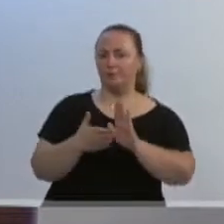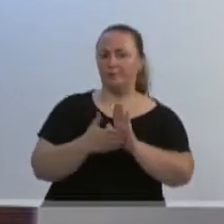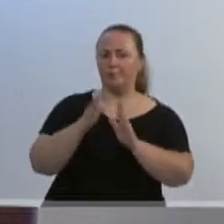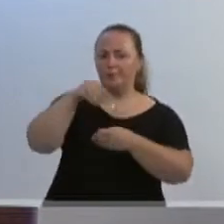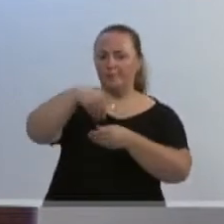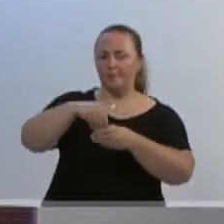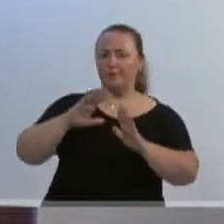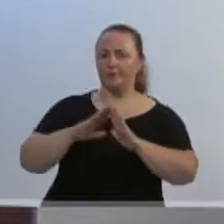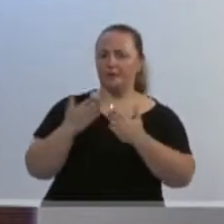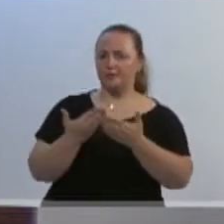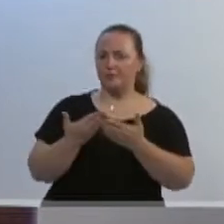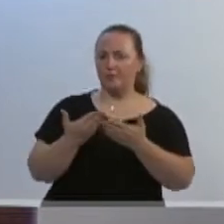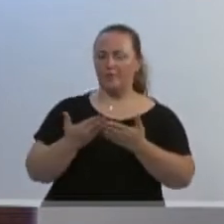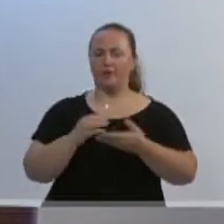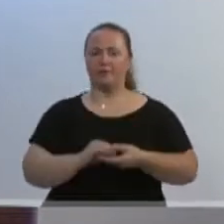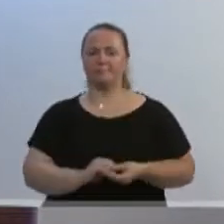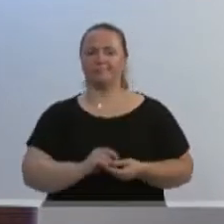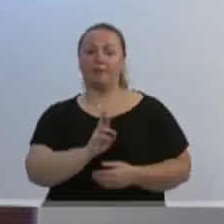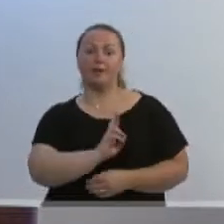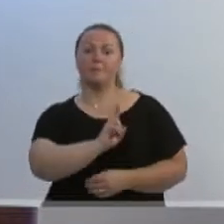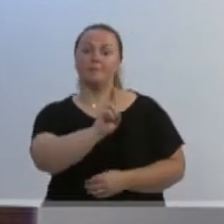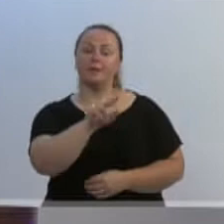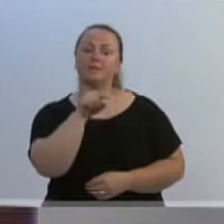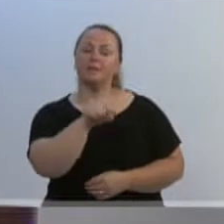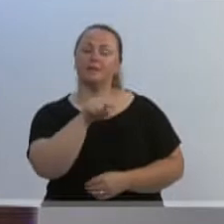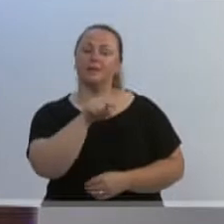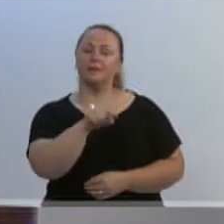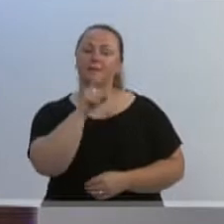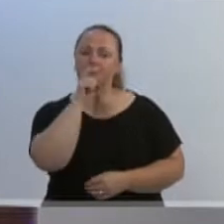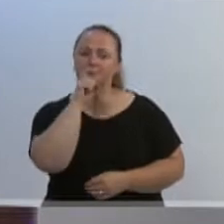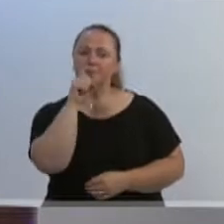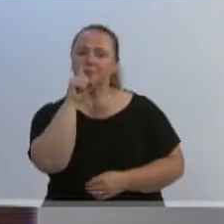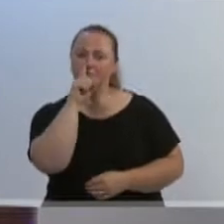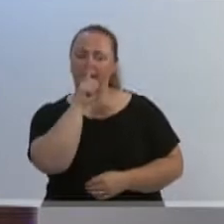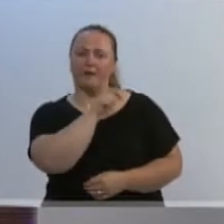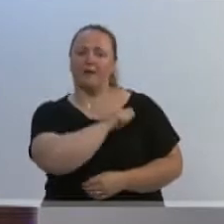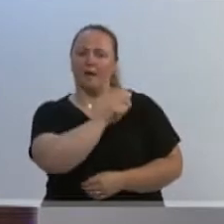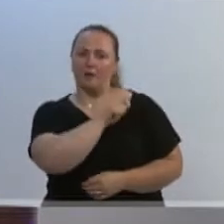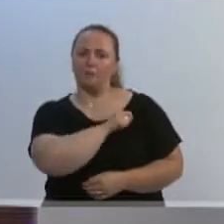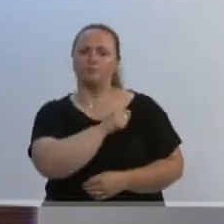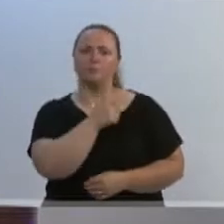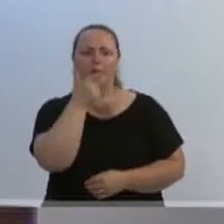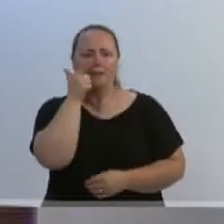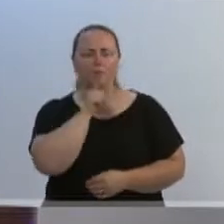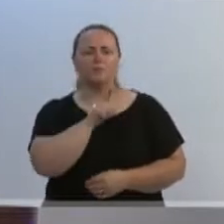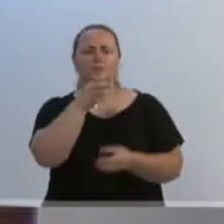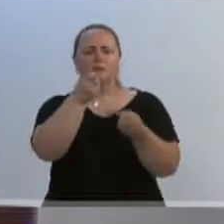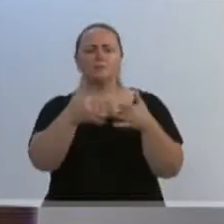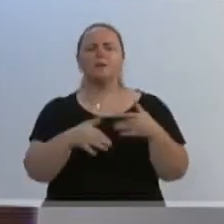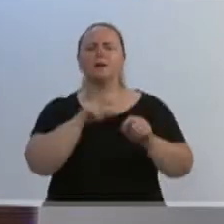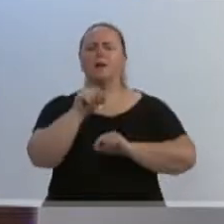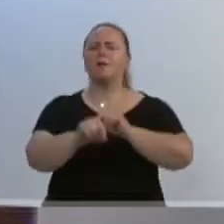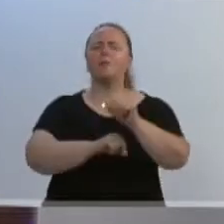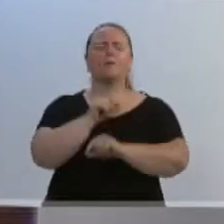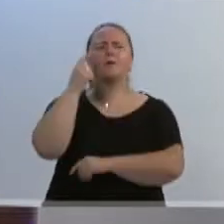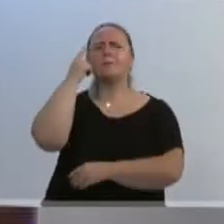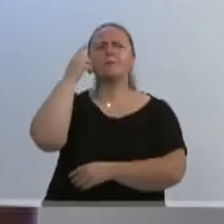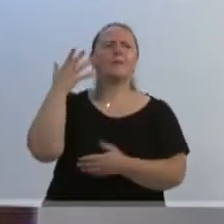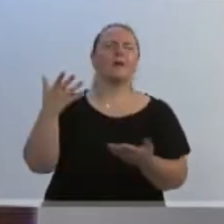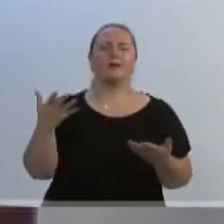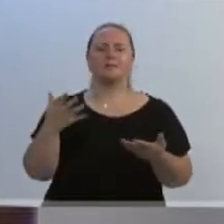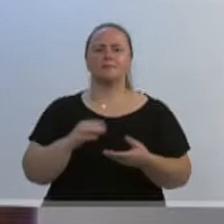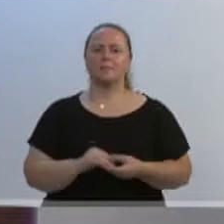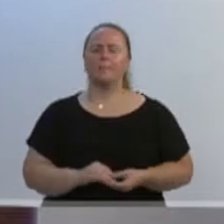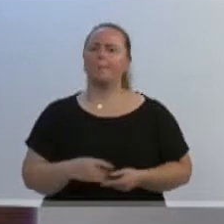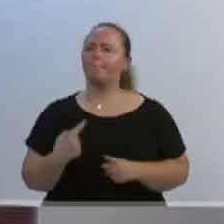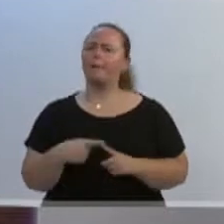escola, deveria haver um representante dos pais dos alunos para dizer o que ele pensa, vereador Ito. Por que não vem